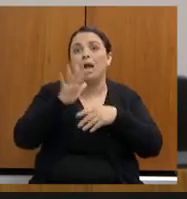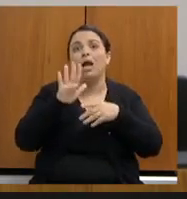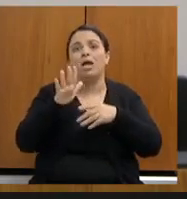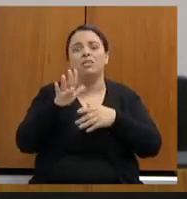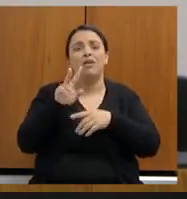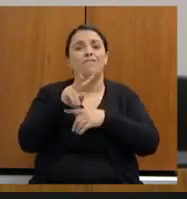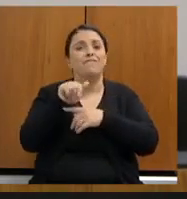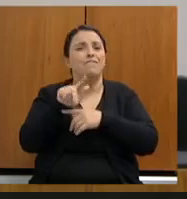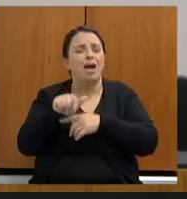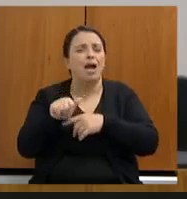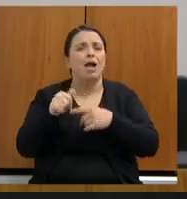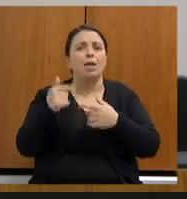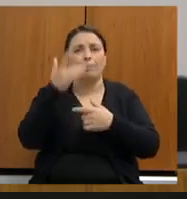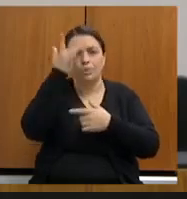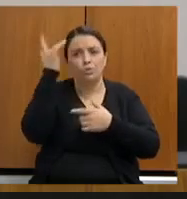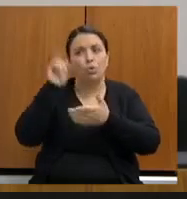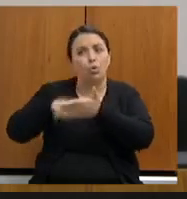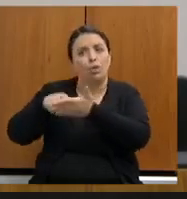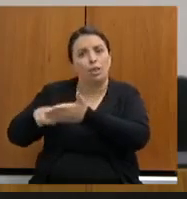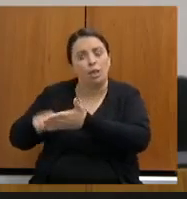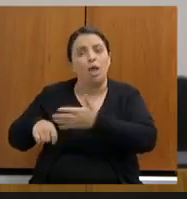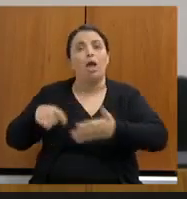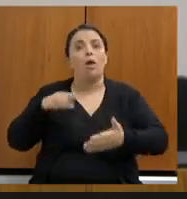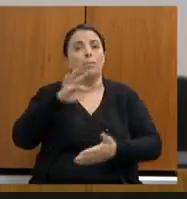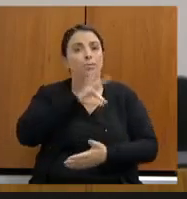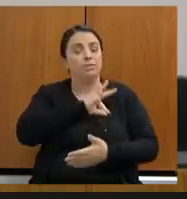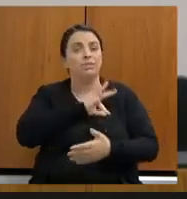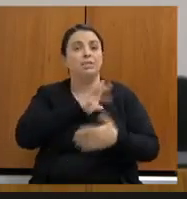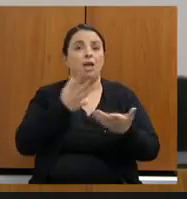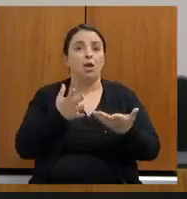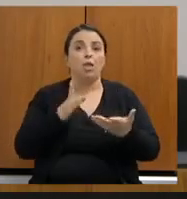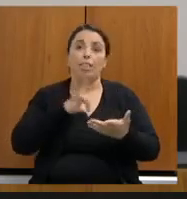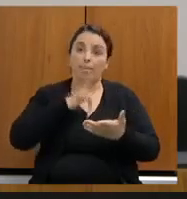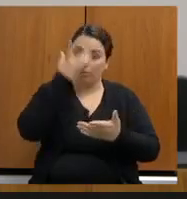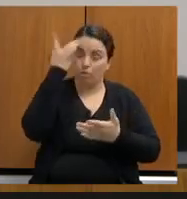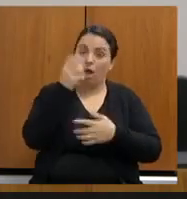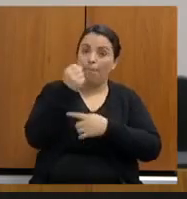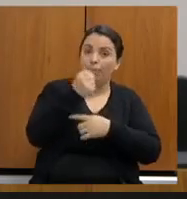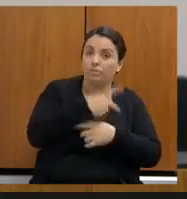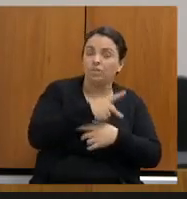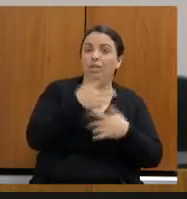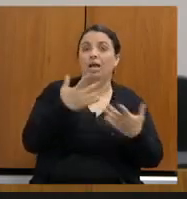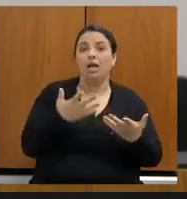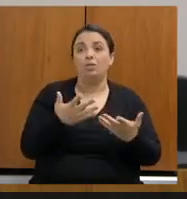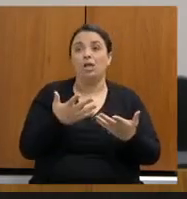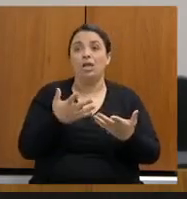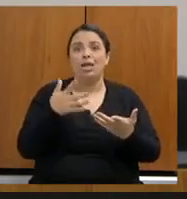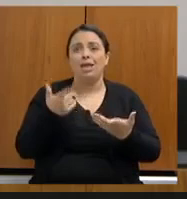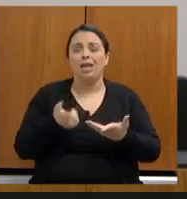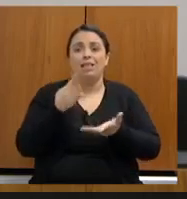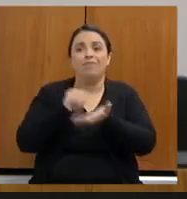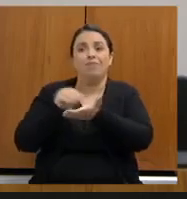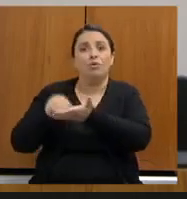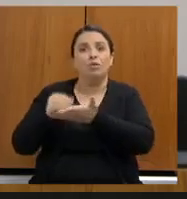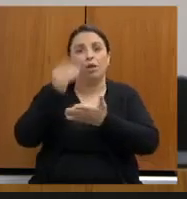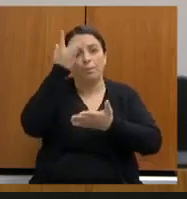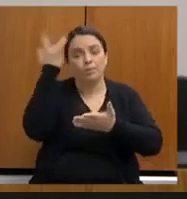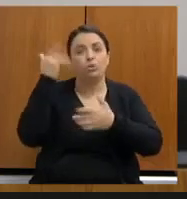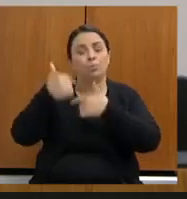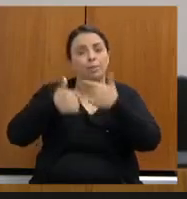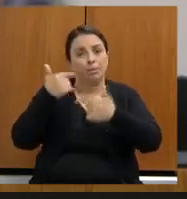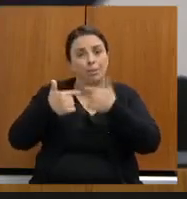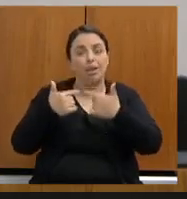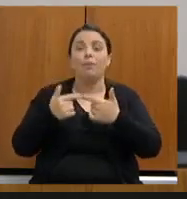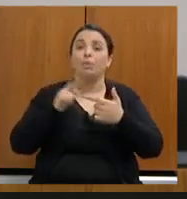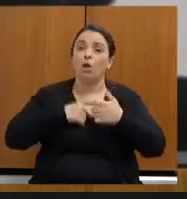Militar vem deixando se tão Nativa em certa dificuldade e grande dificuldade por isso reforça que o apelo da